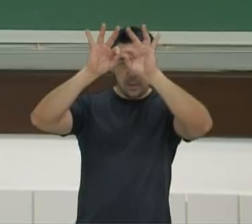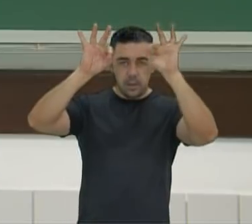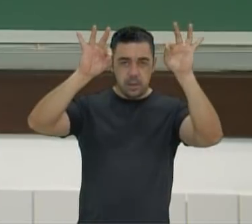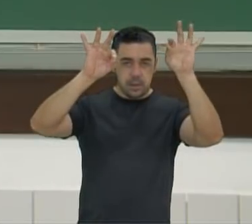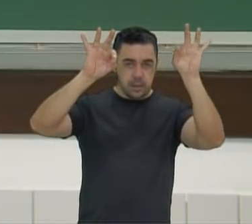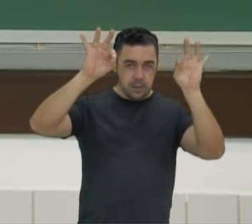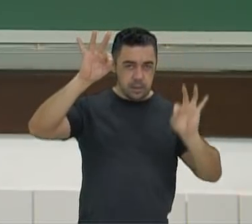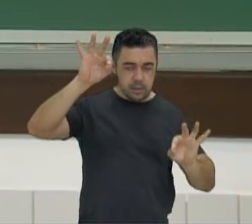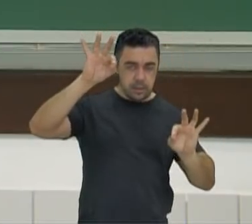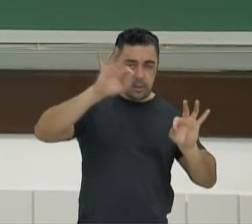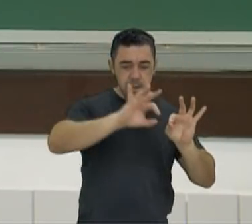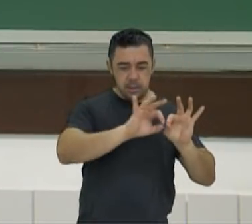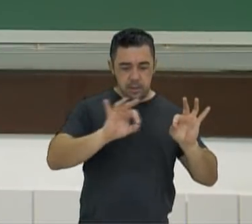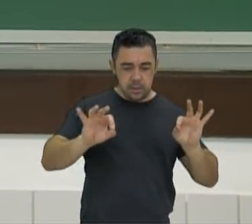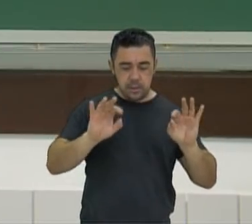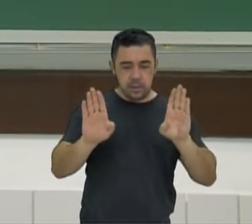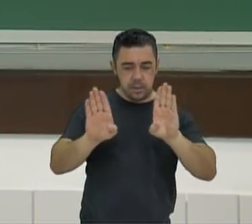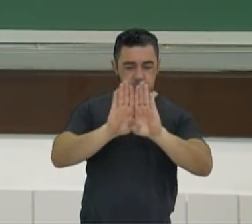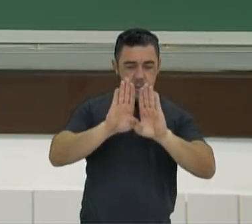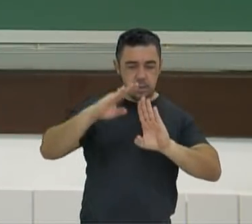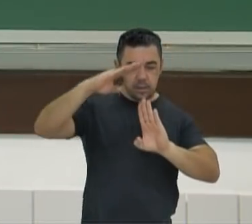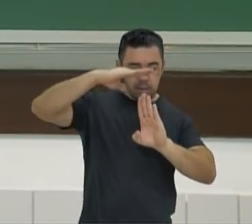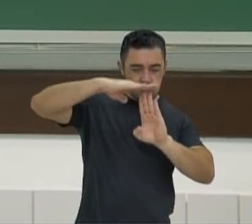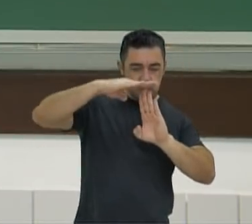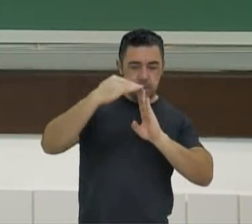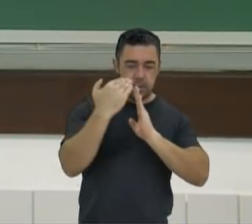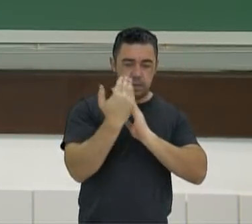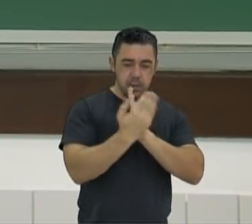aqui, ó, que ajuda a formar os lados aqui